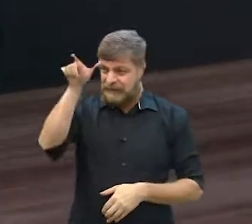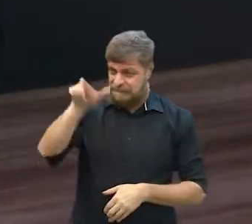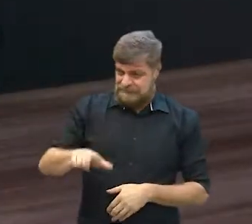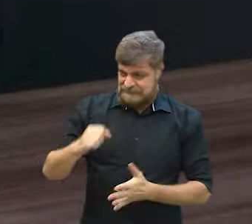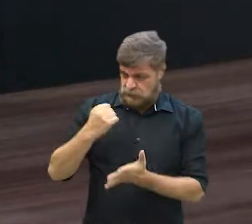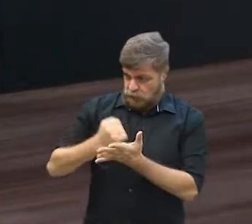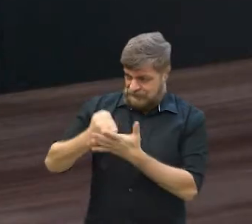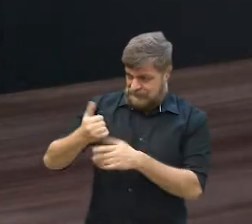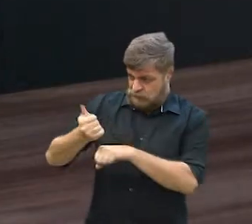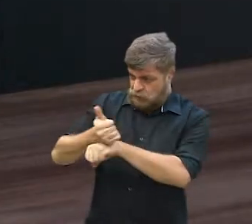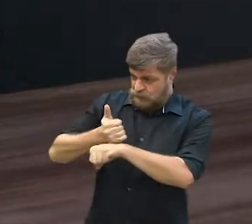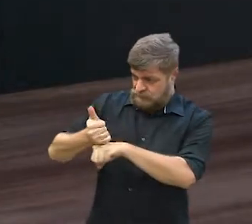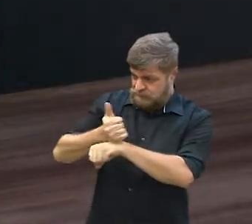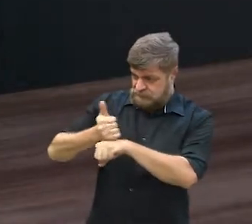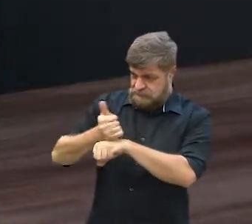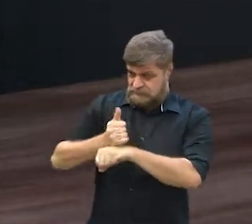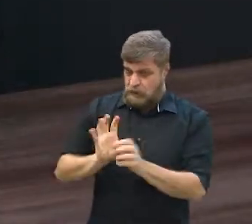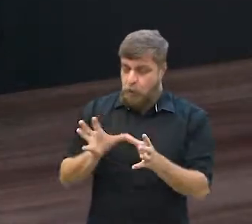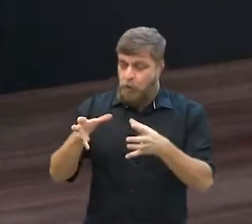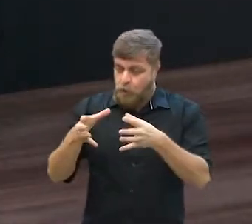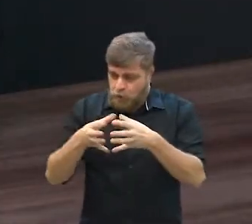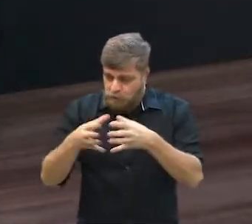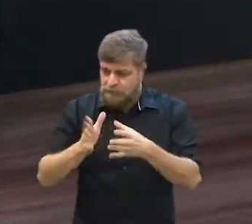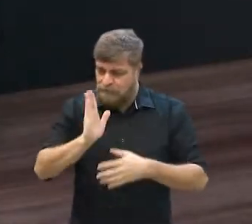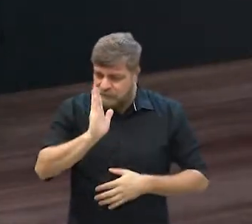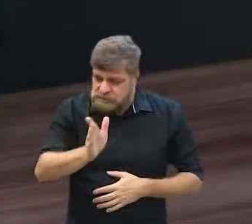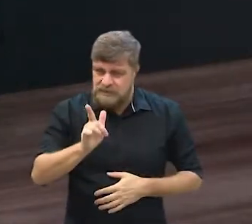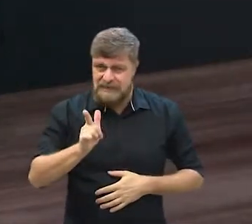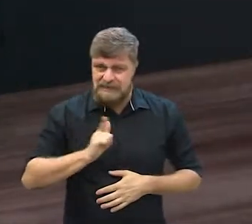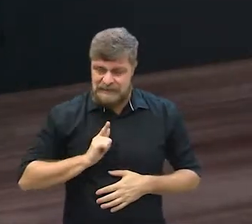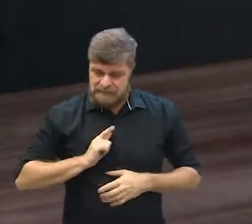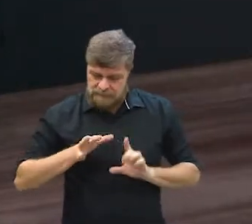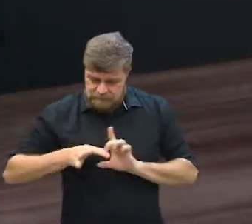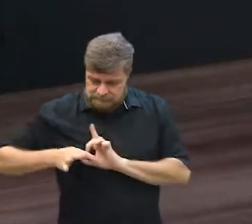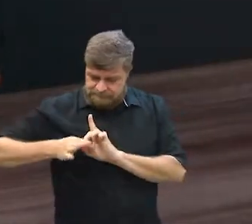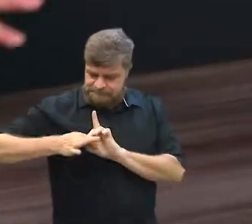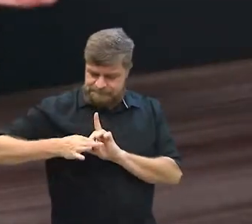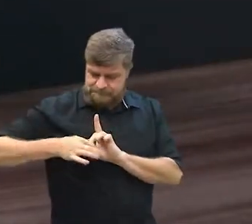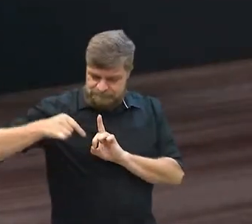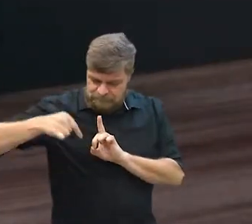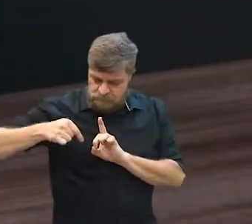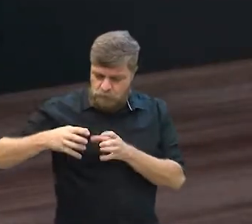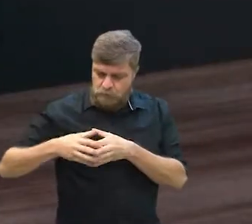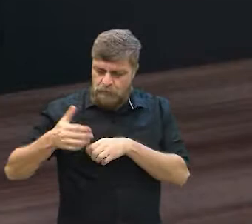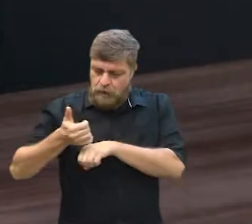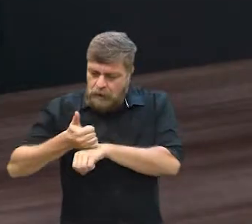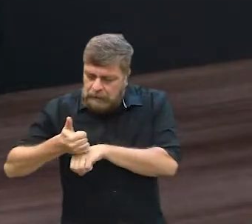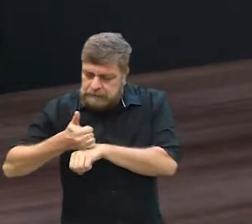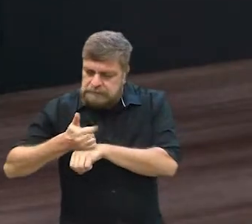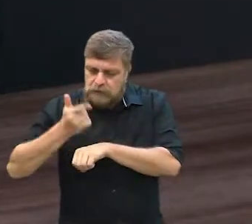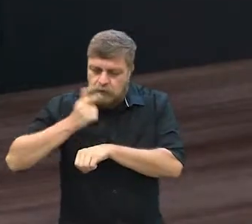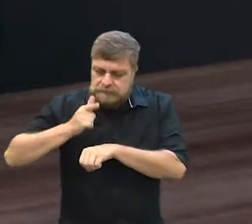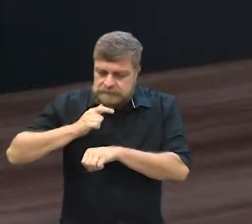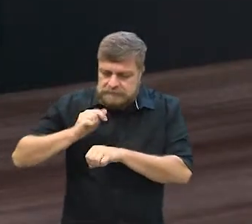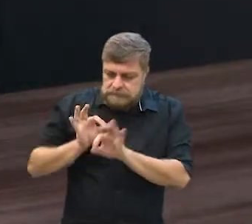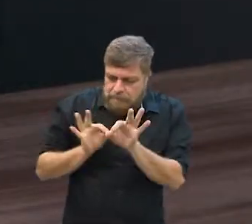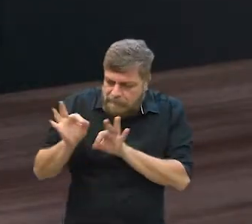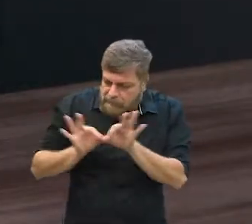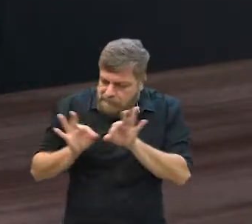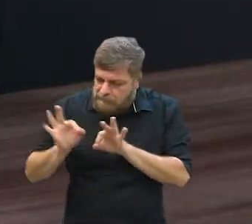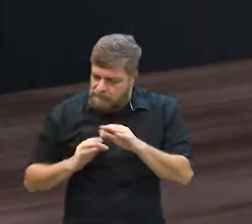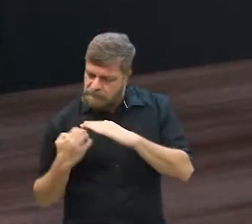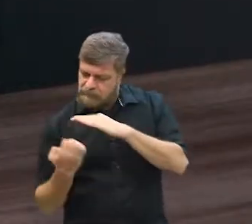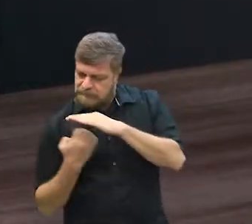Você teve que contratar profissional para fazer isso? A sua equipe mesmo que já estava com você conseguiu mudar